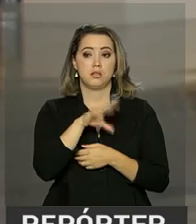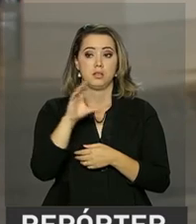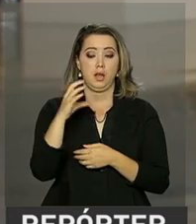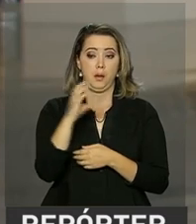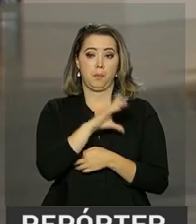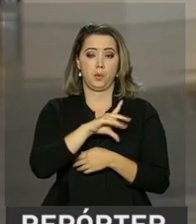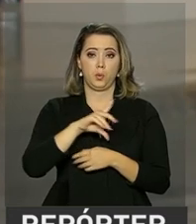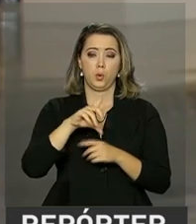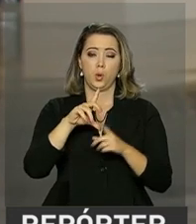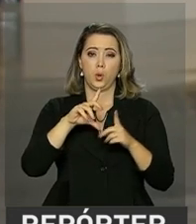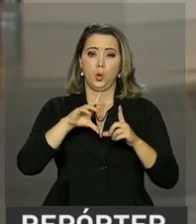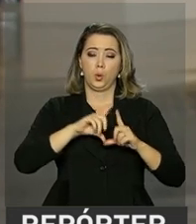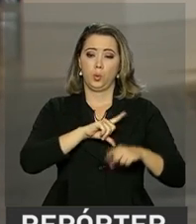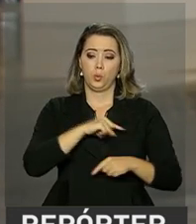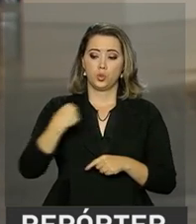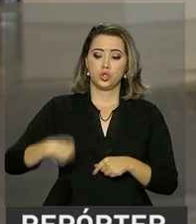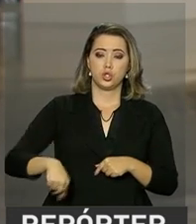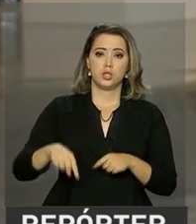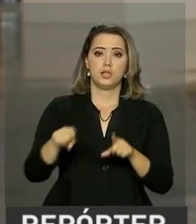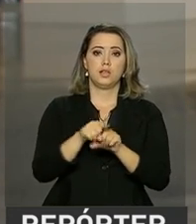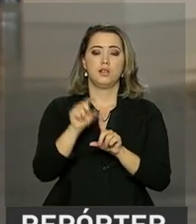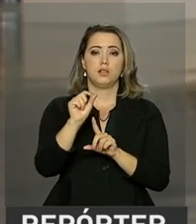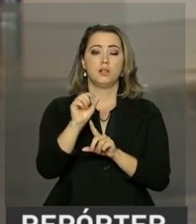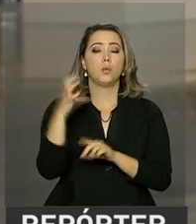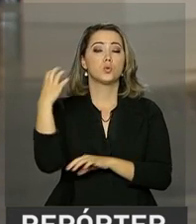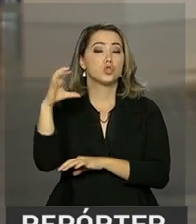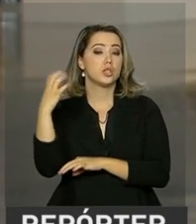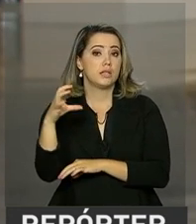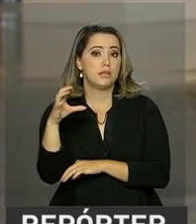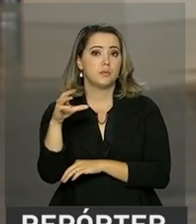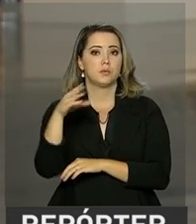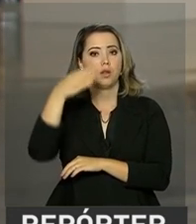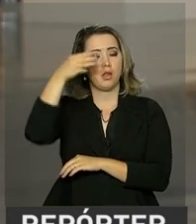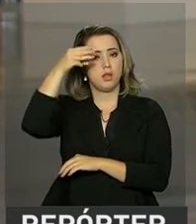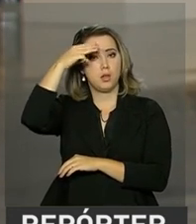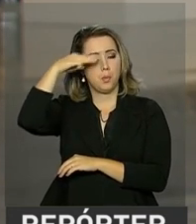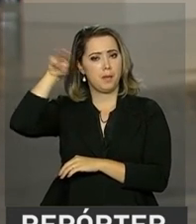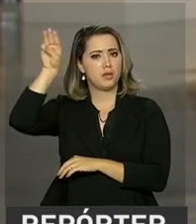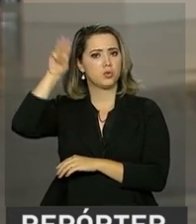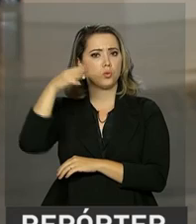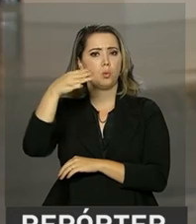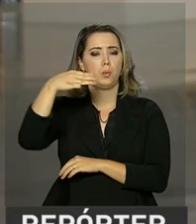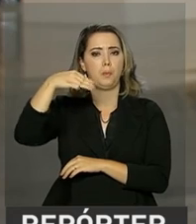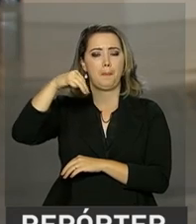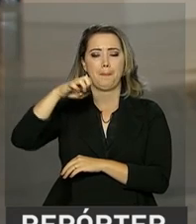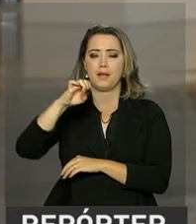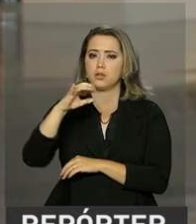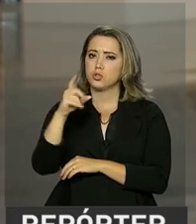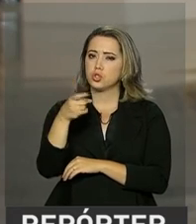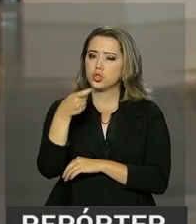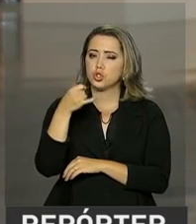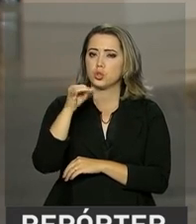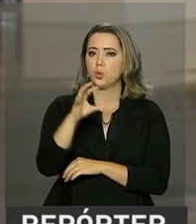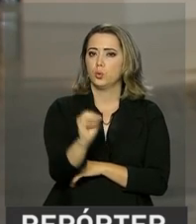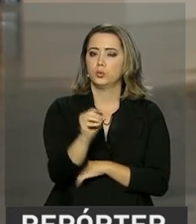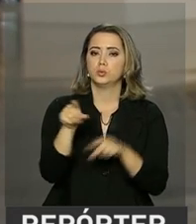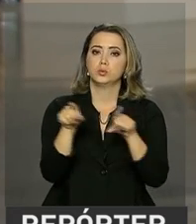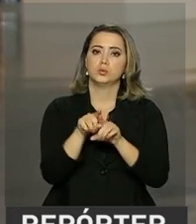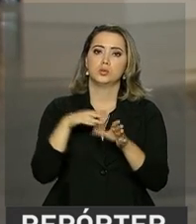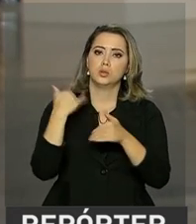México e todo ano faz essa reunião anual e estabelece uma série de diretrizes para o